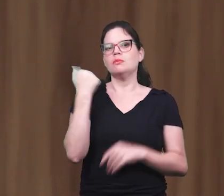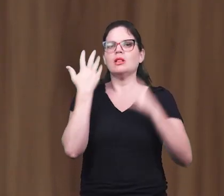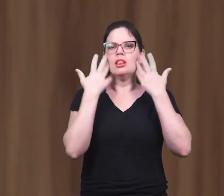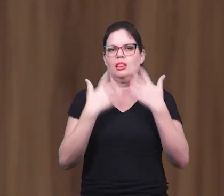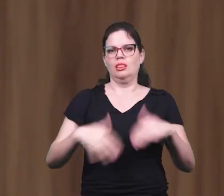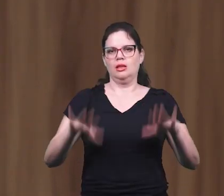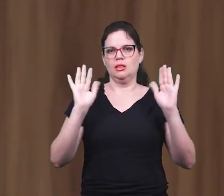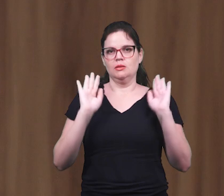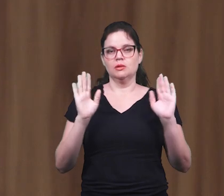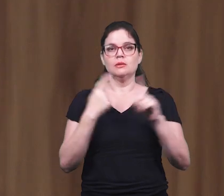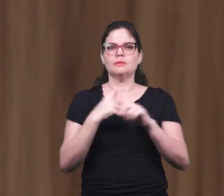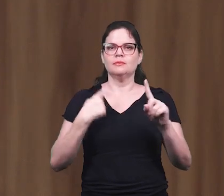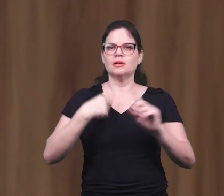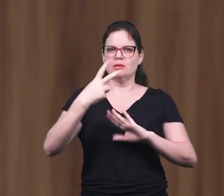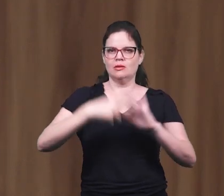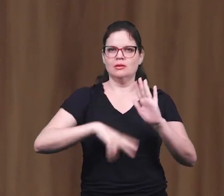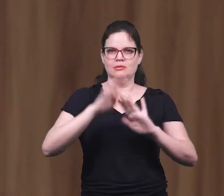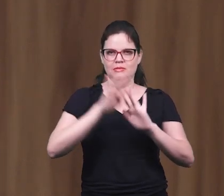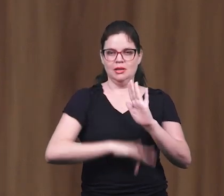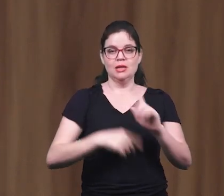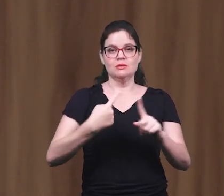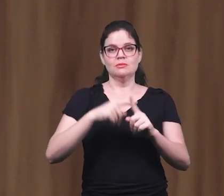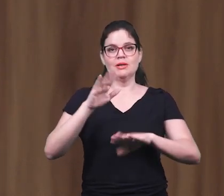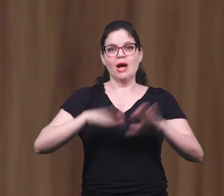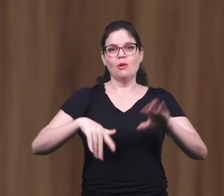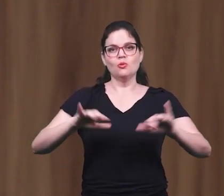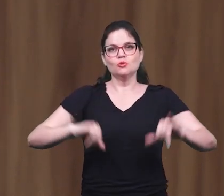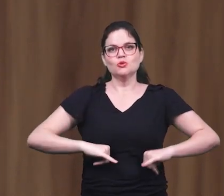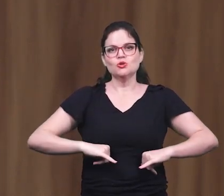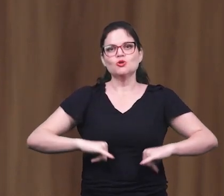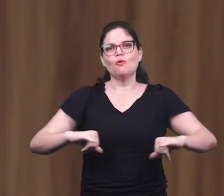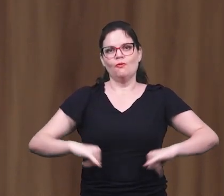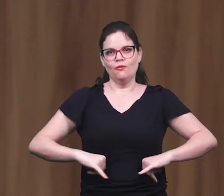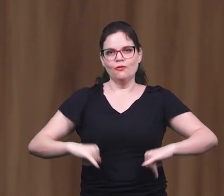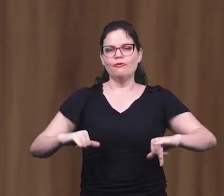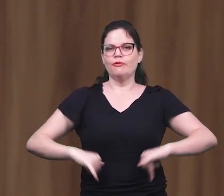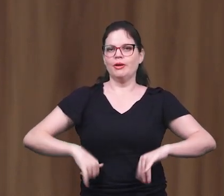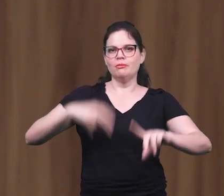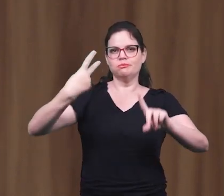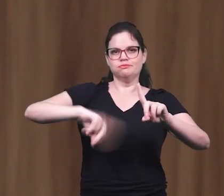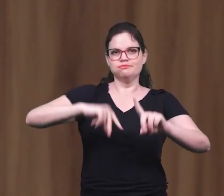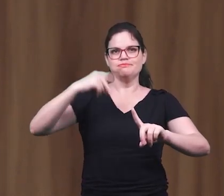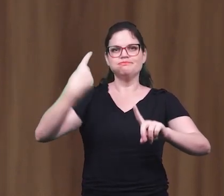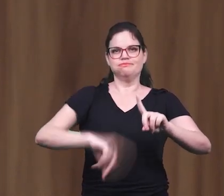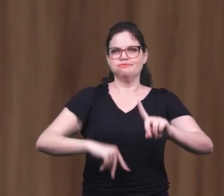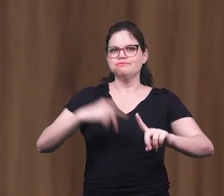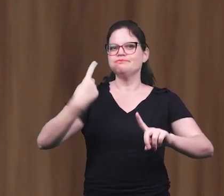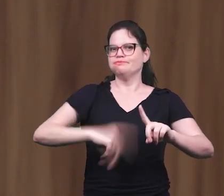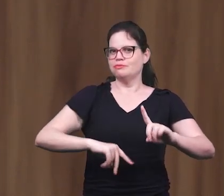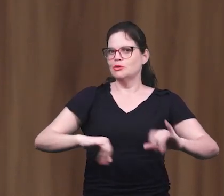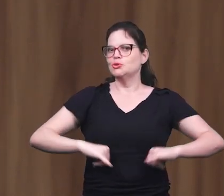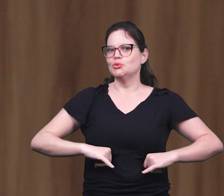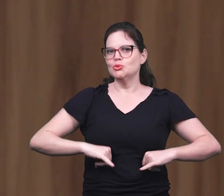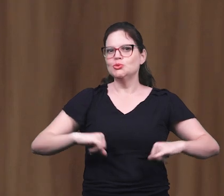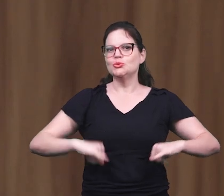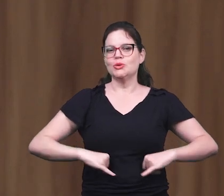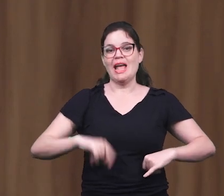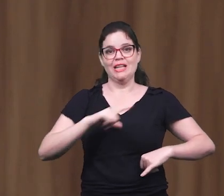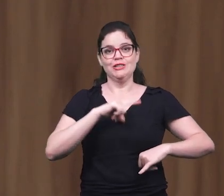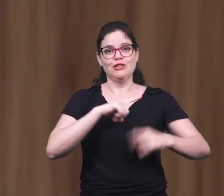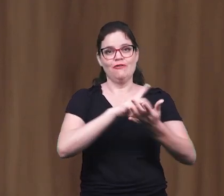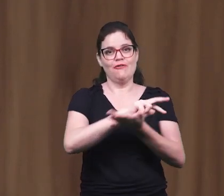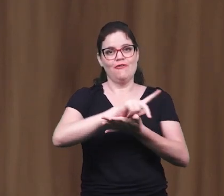naturais. Mas é por isso que eu li aquele texto de Hebreus, porque alguns sofreram escárnios, né? Ele foi escarnecido, ele tinha